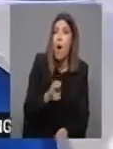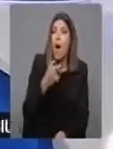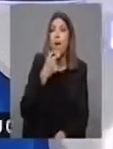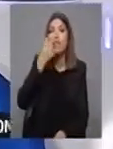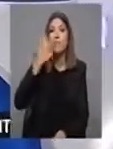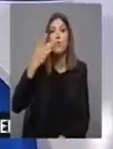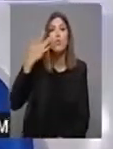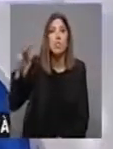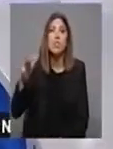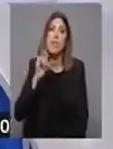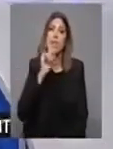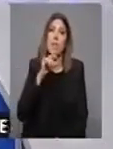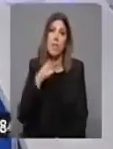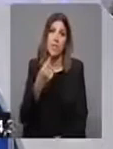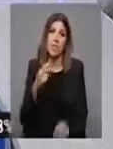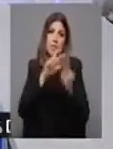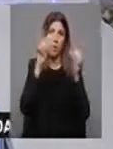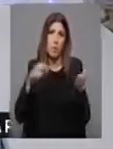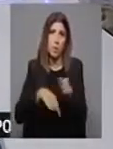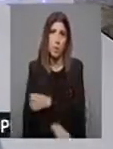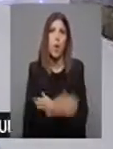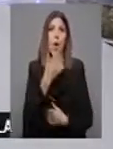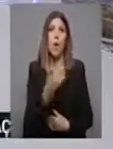passamos. Obrigada por ter vindo ao Bom Dia Portugal. Então aqui a Secretária de